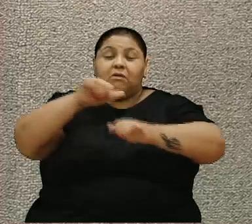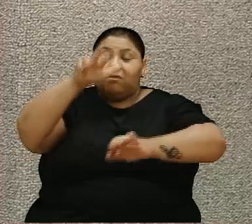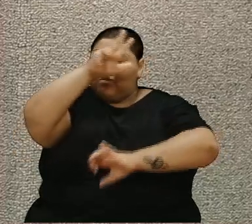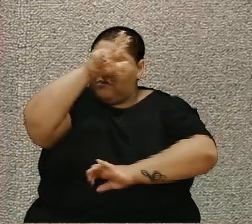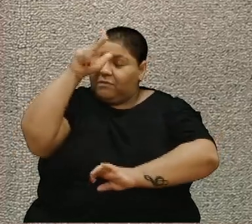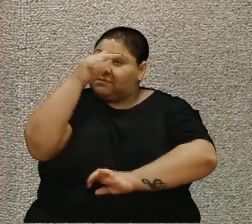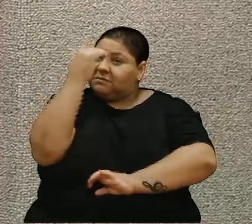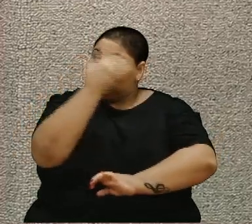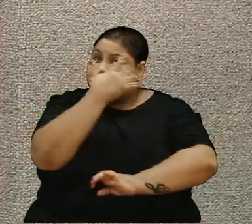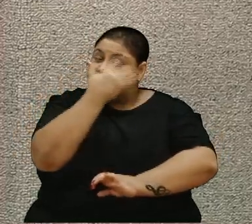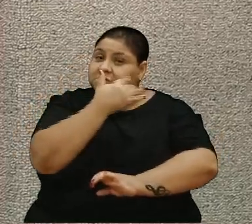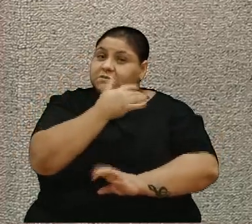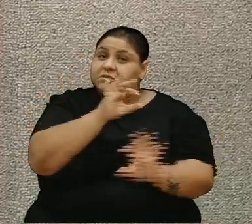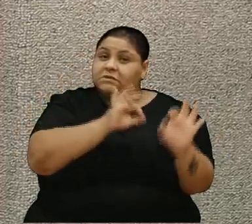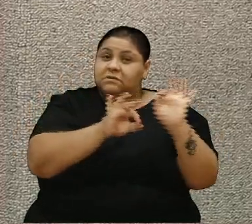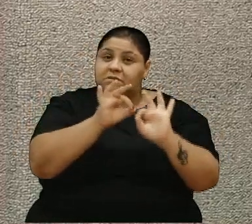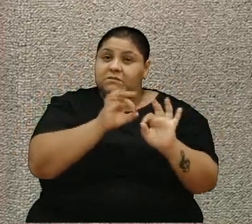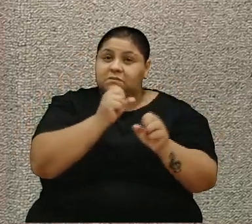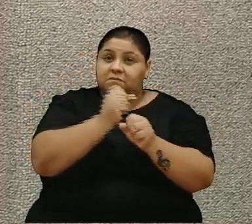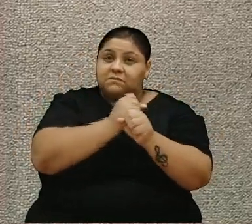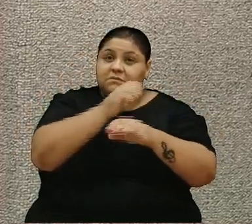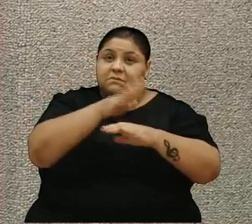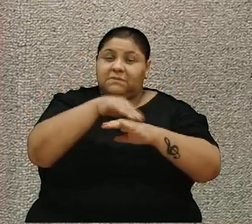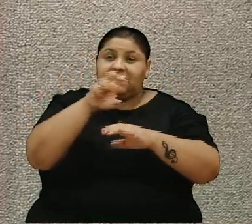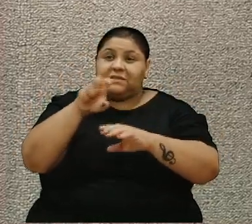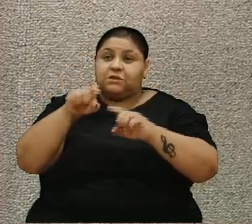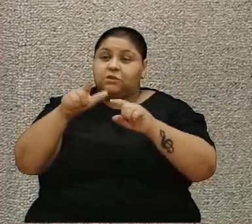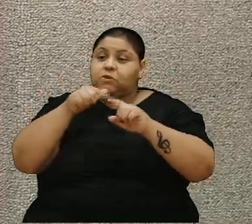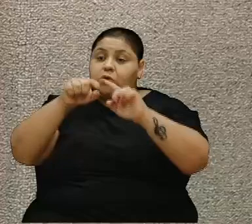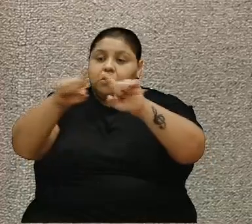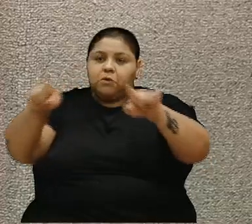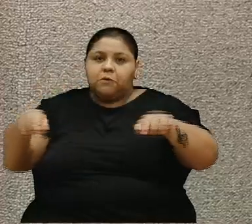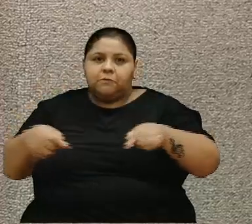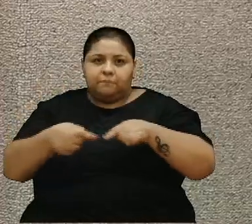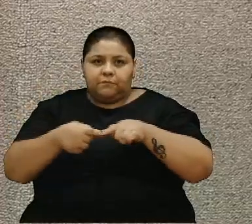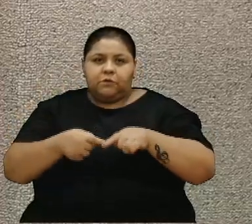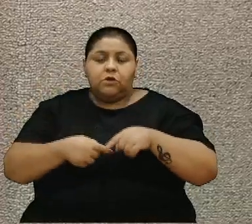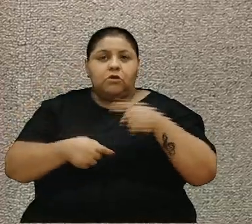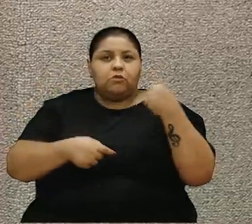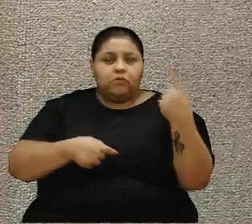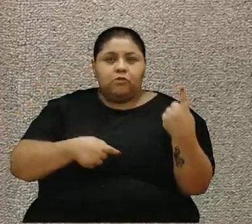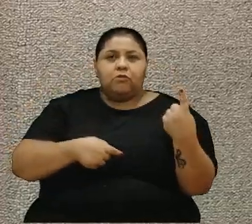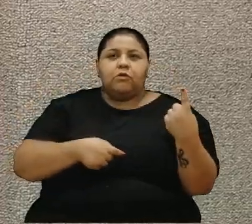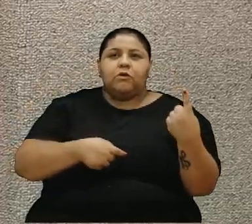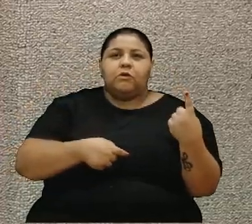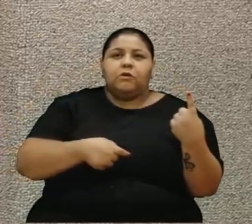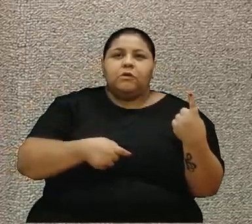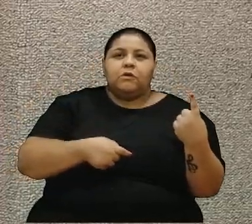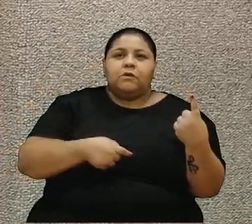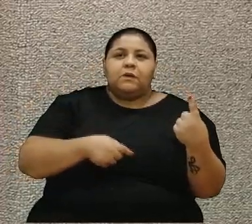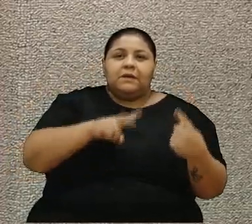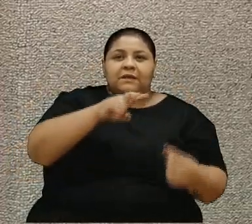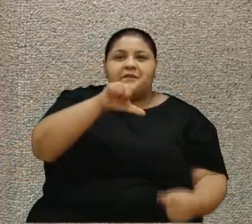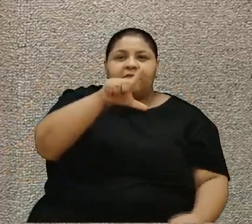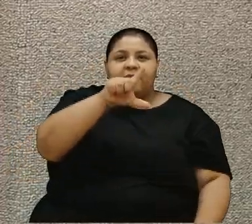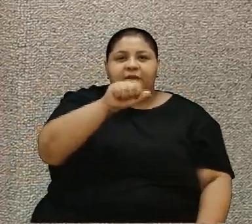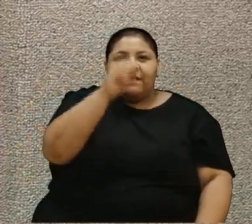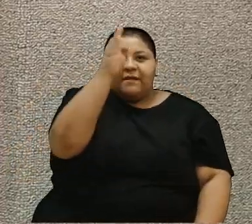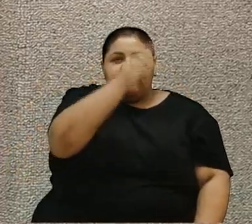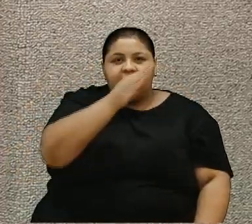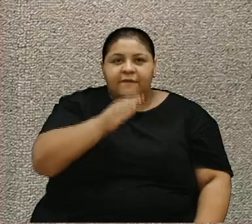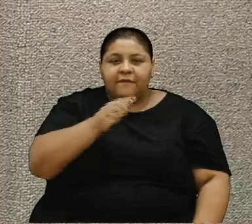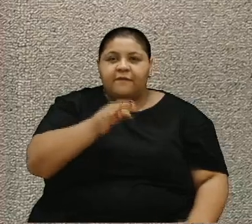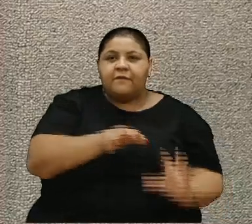de programar a construção de mais 5 piscinões. E um, especialmente, né, o piscinão ali da Vila Brasil, que